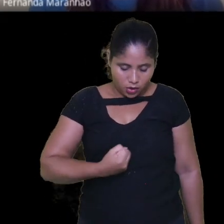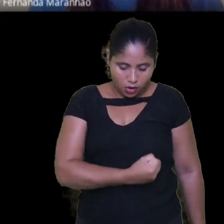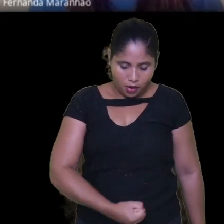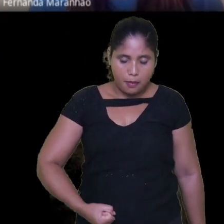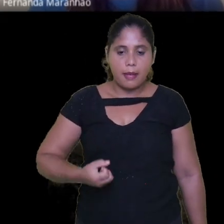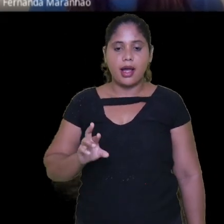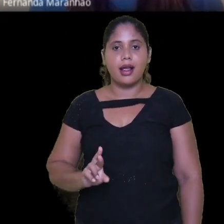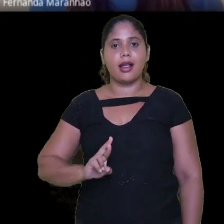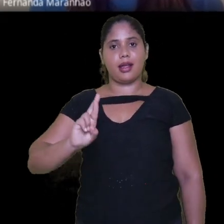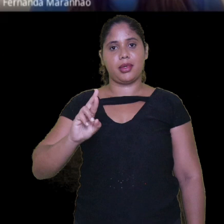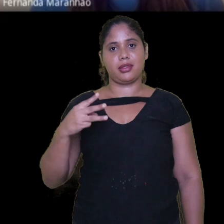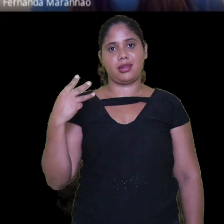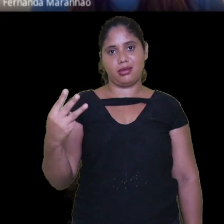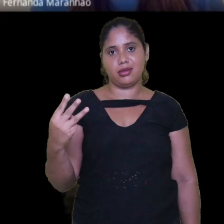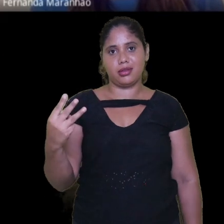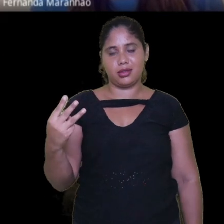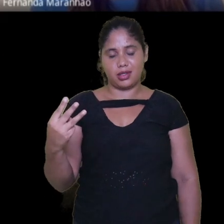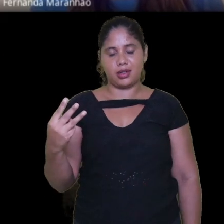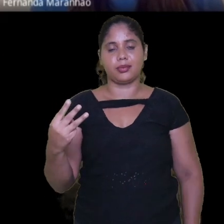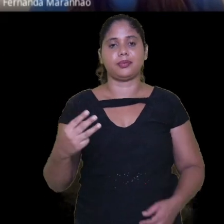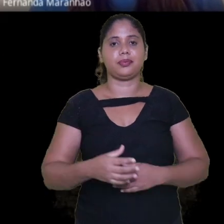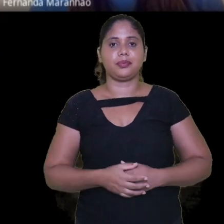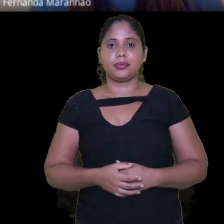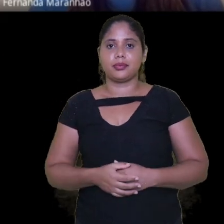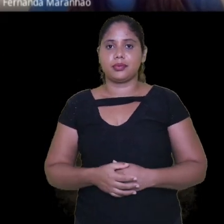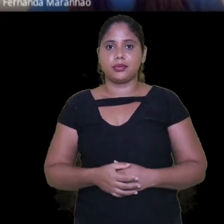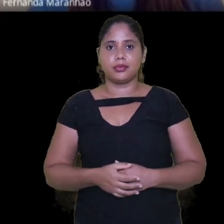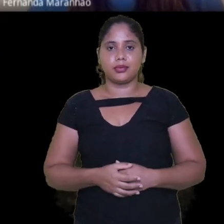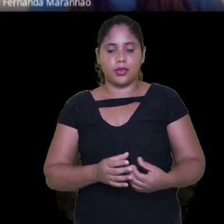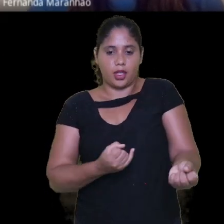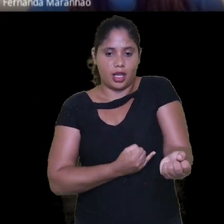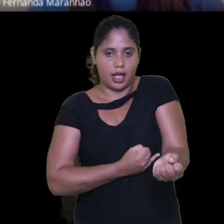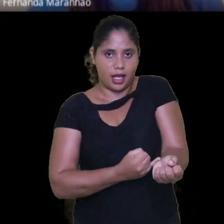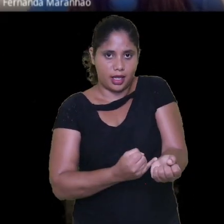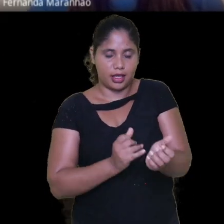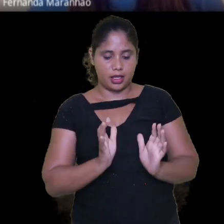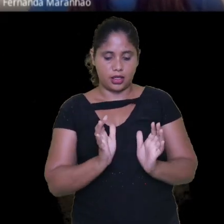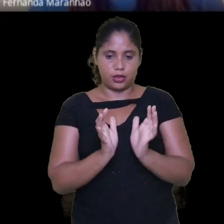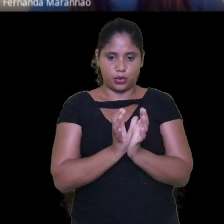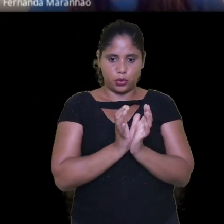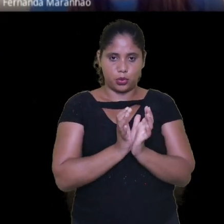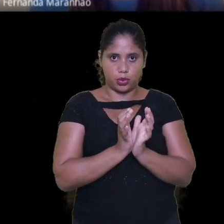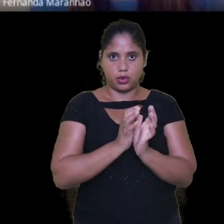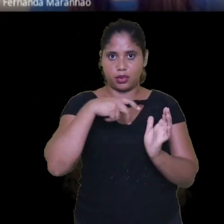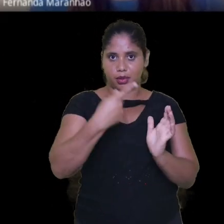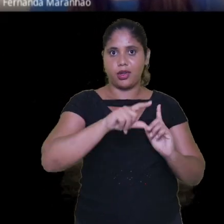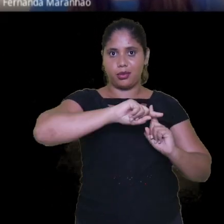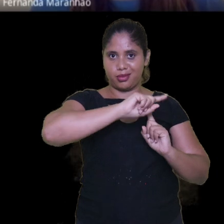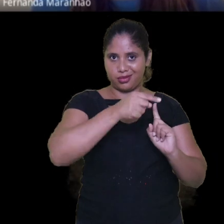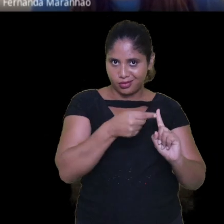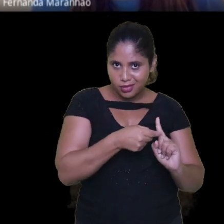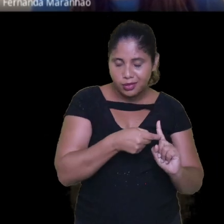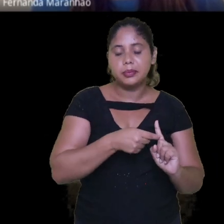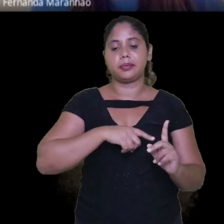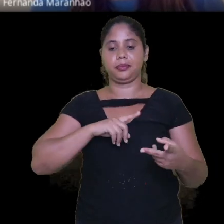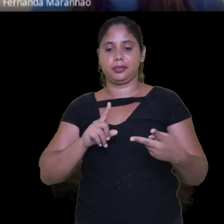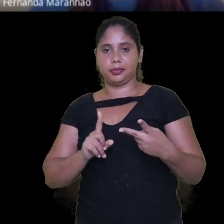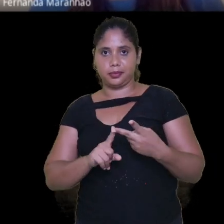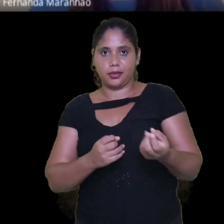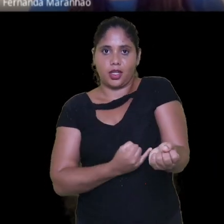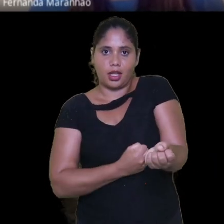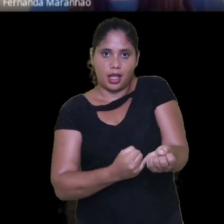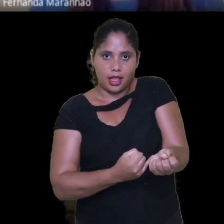3 artérias, no padrão doppler-velocimétrico, sugerimos que, de fato, essa restrição de crescimento tem origem